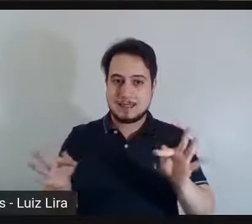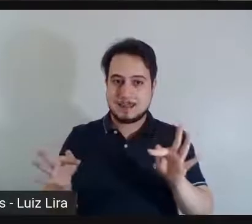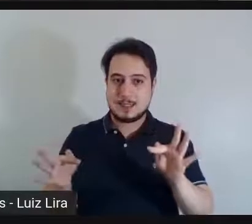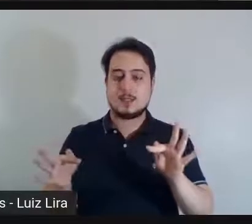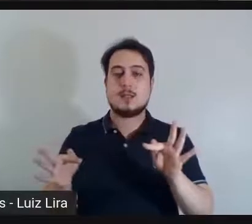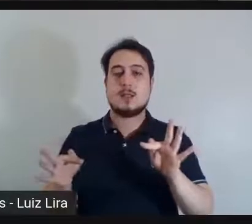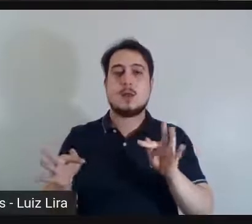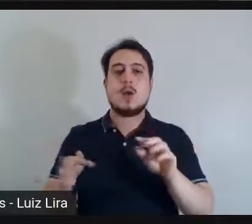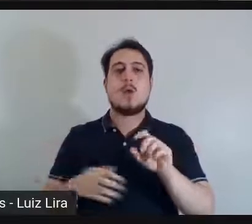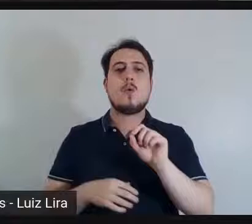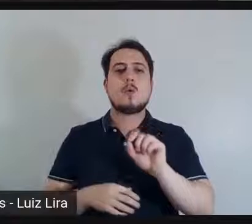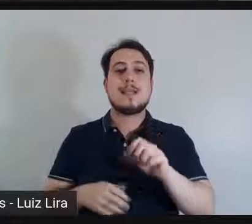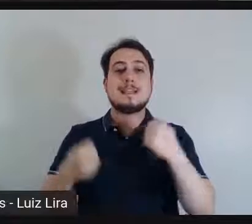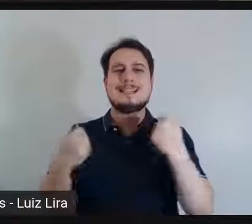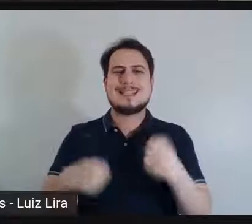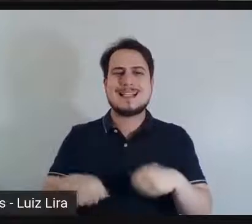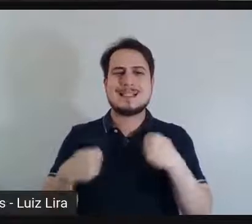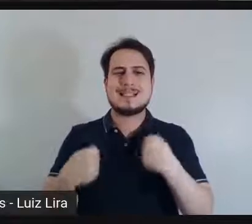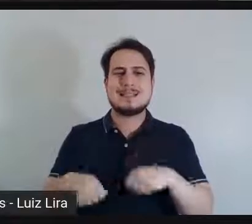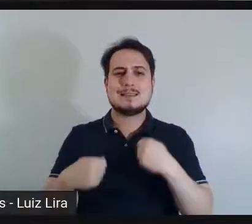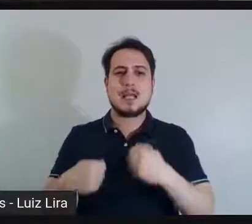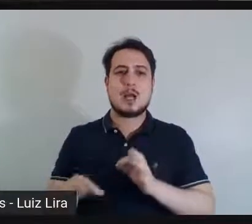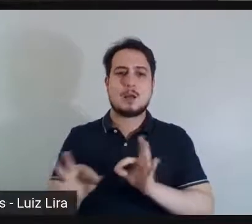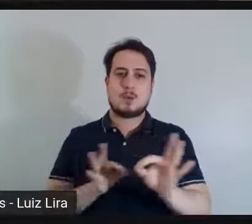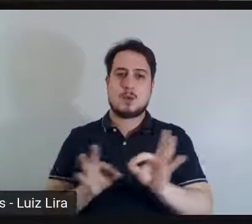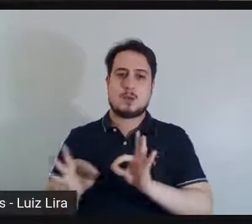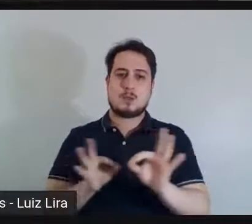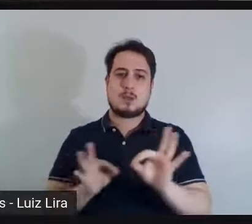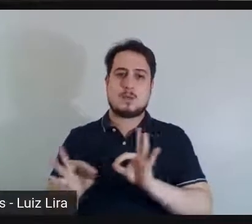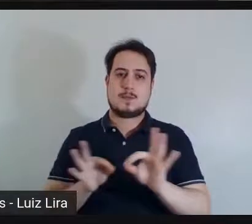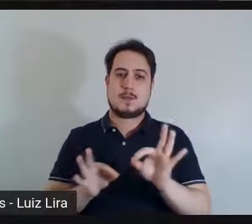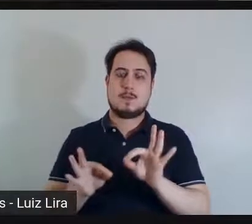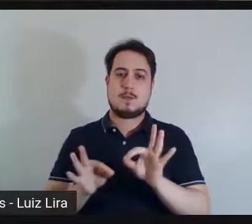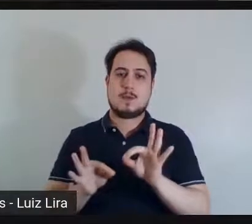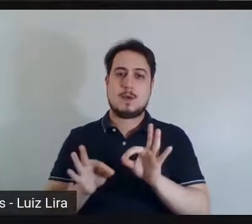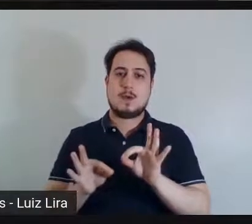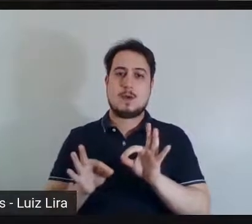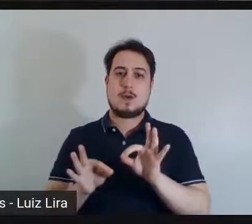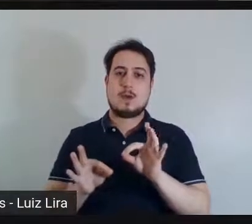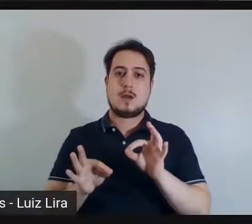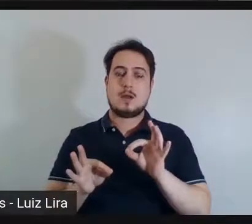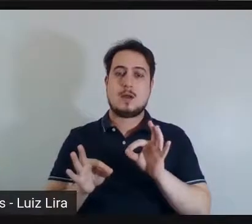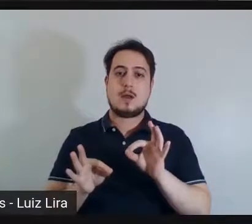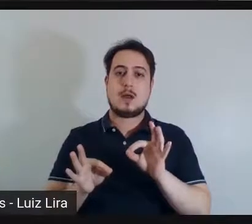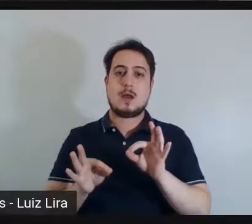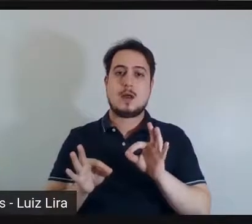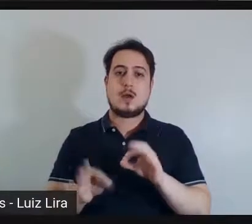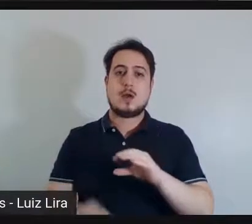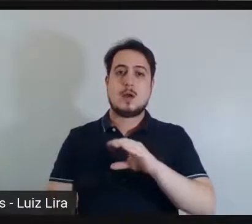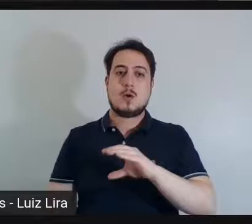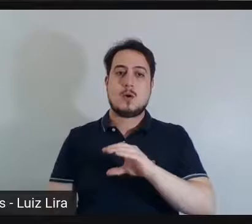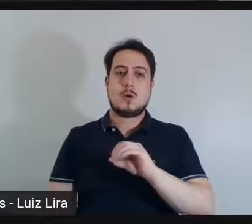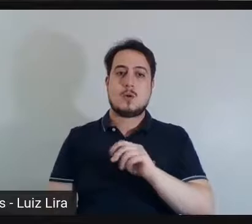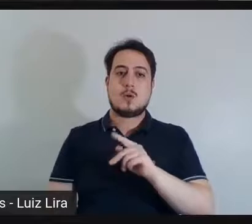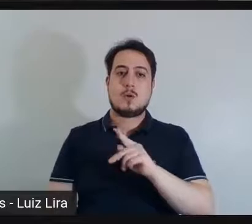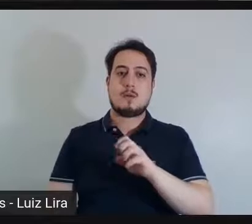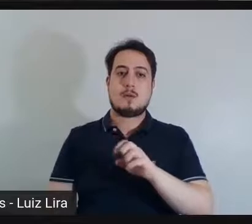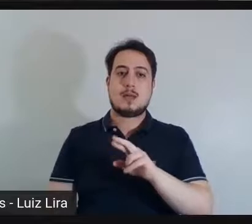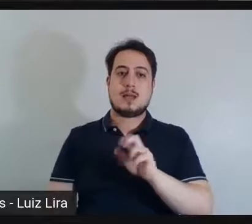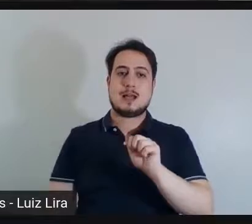é necessário para a organização? Aí você vai pensar assim, cooperagem é um serviço necessário